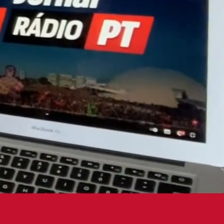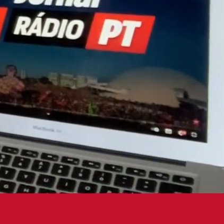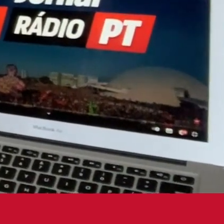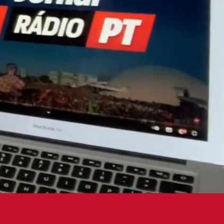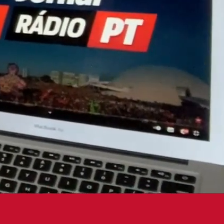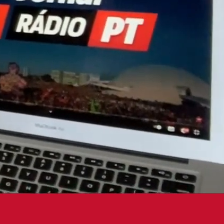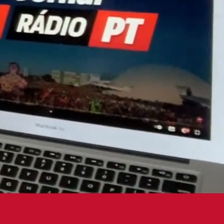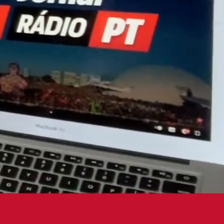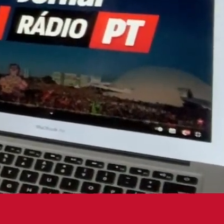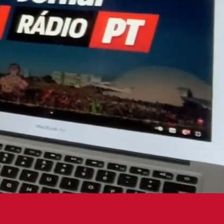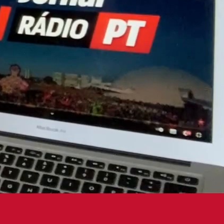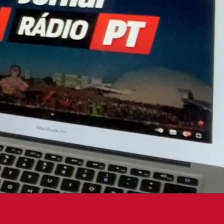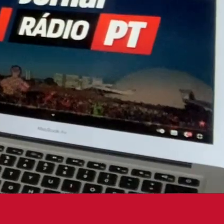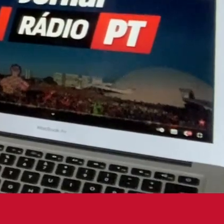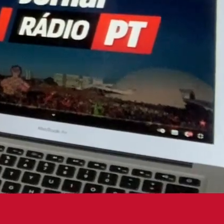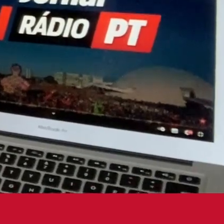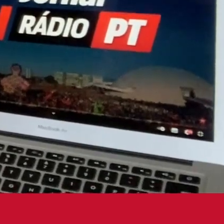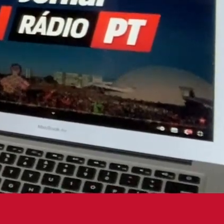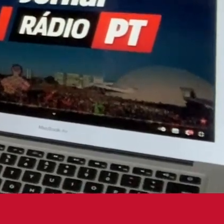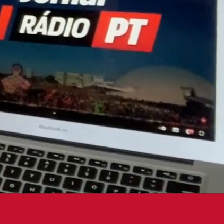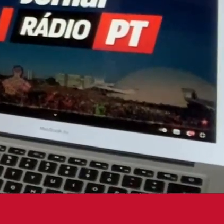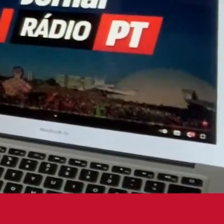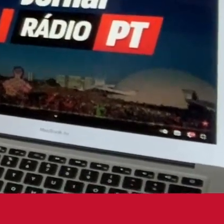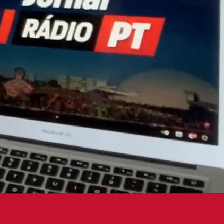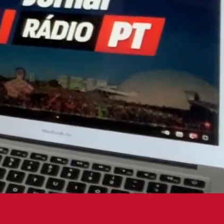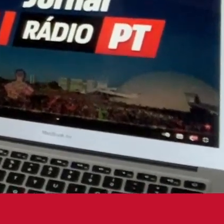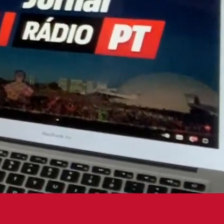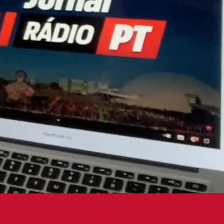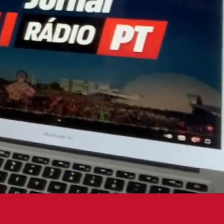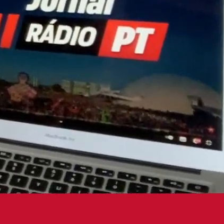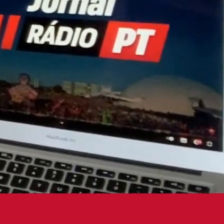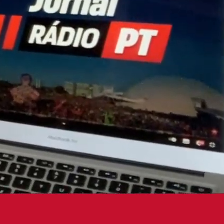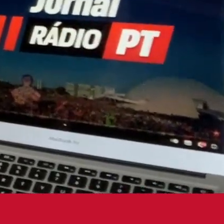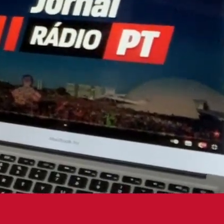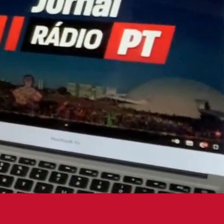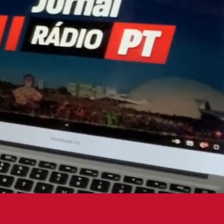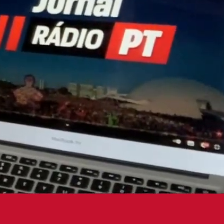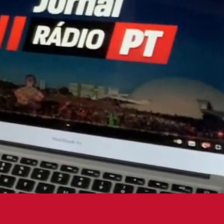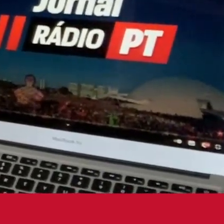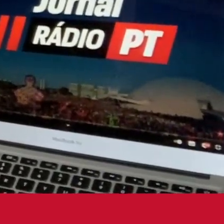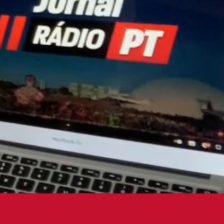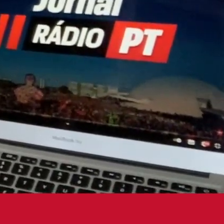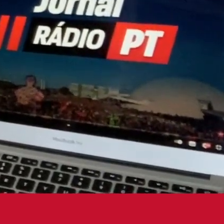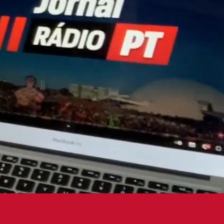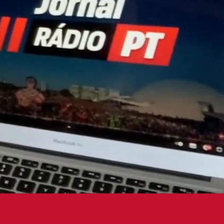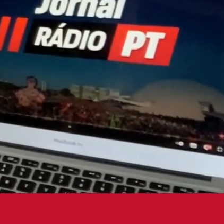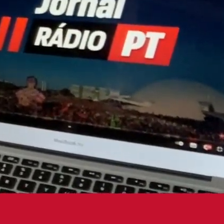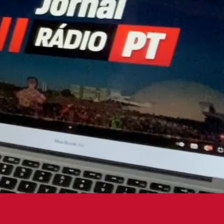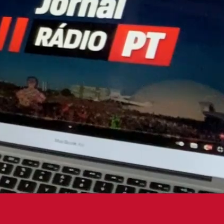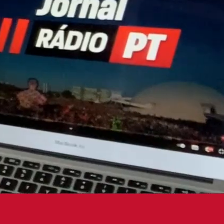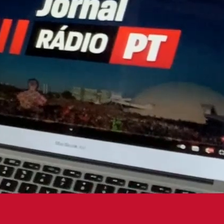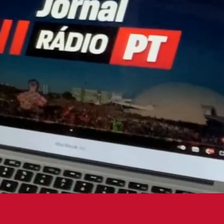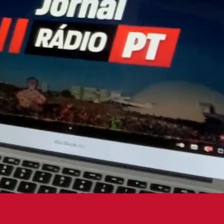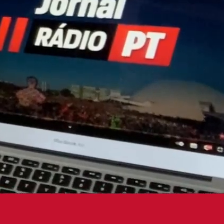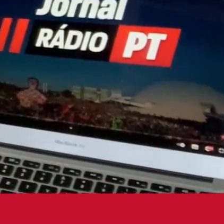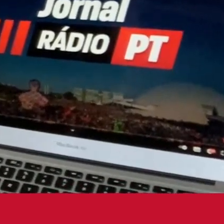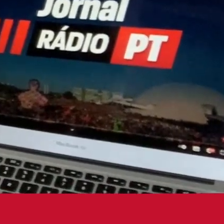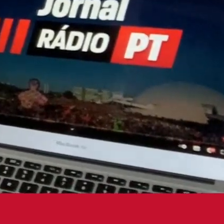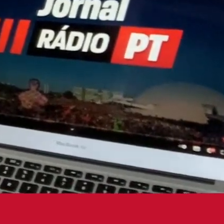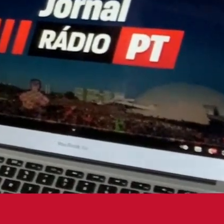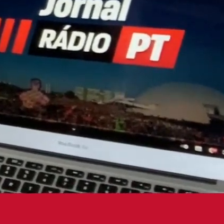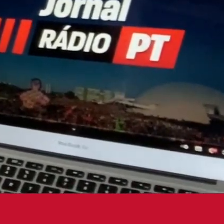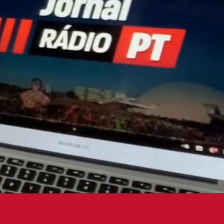Acompanhe no Jornal Rádio PT desta quinta-feira, 24 de março, a reapresentação da entrevista com a ex-ministra